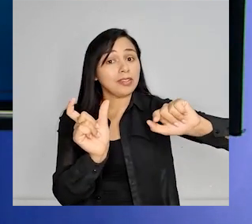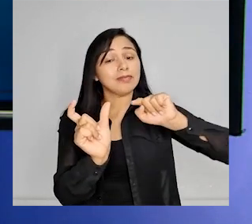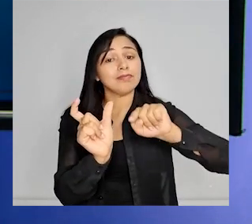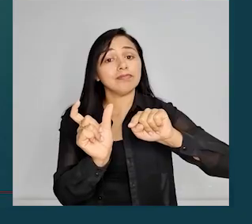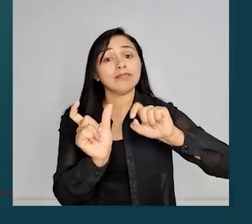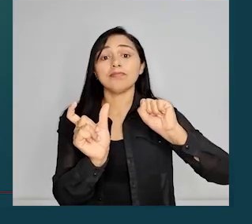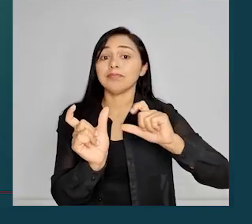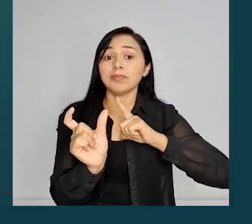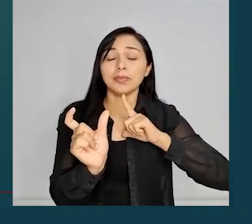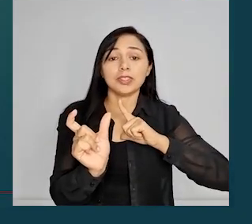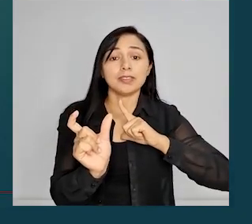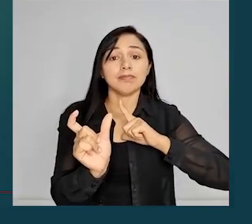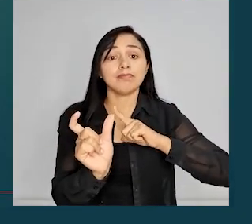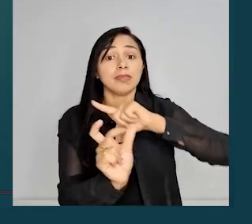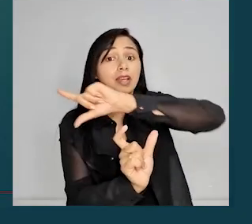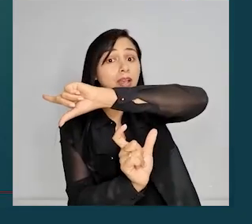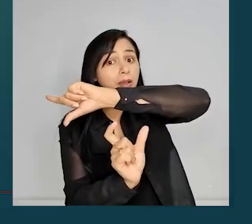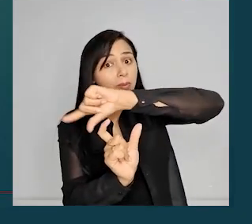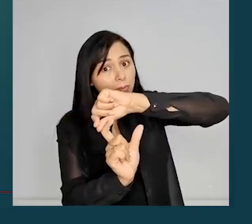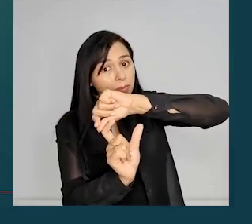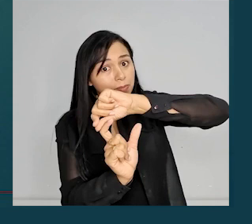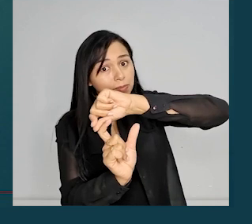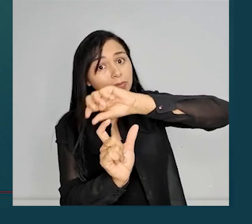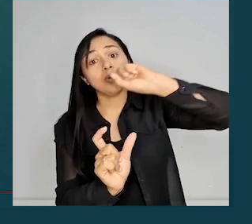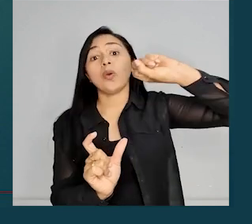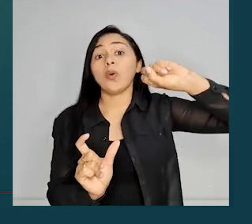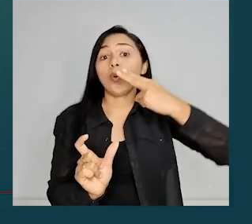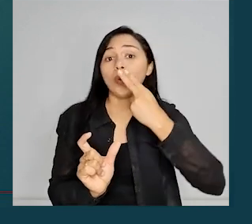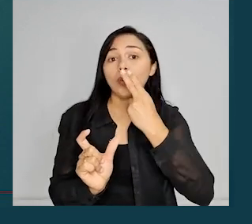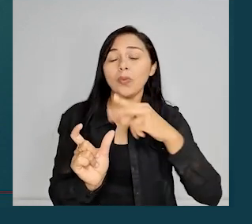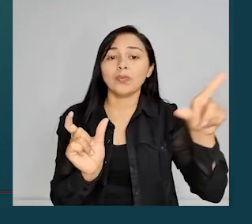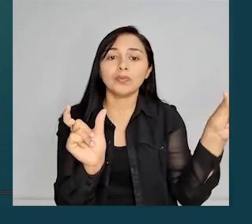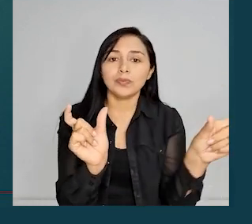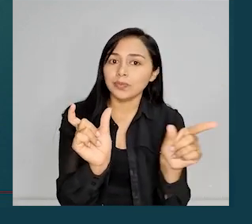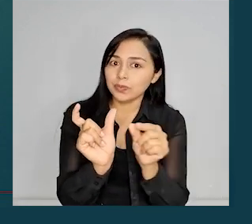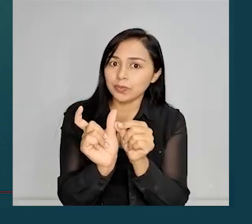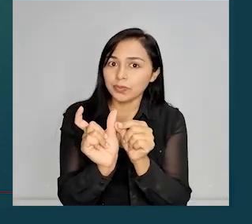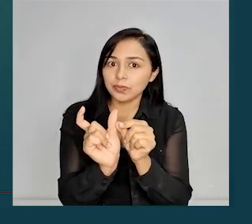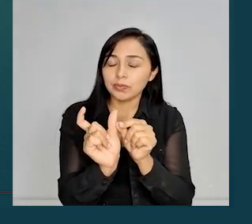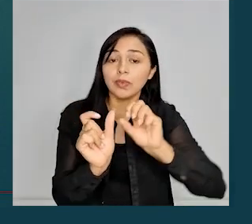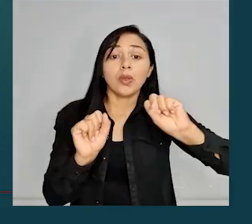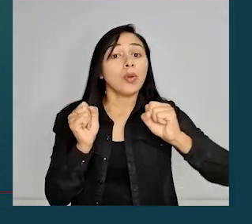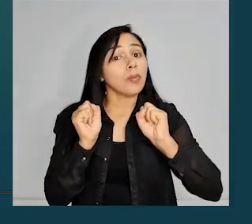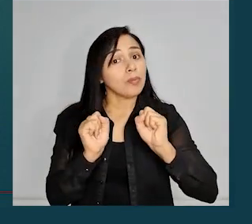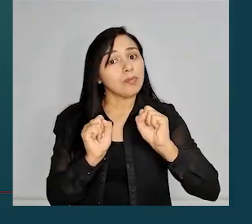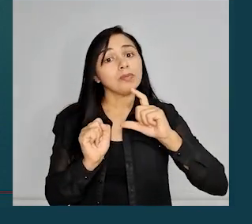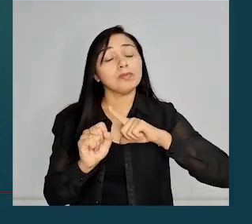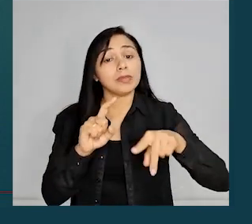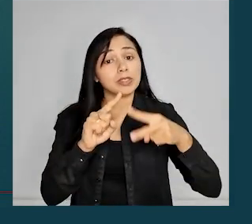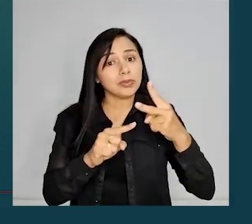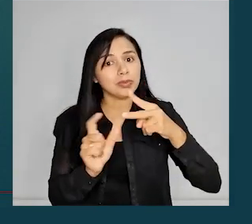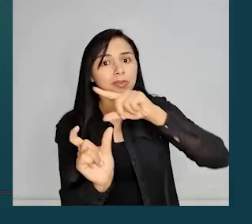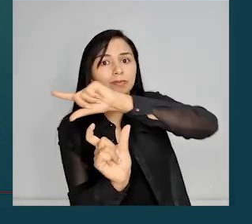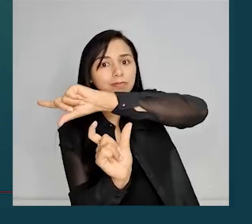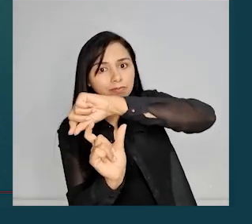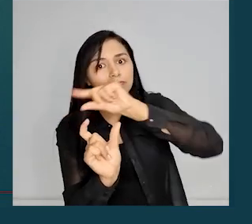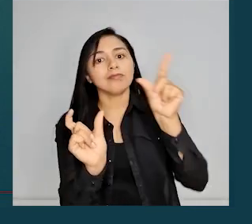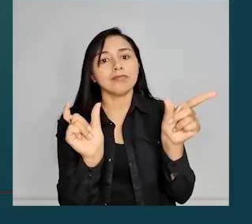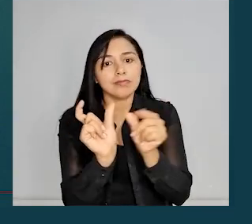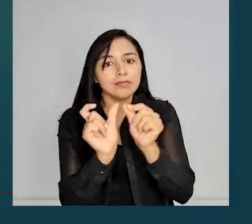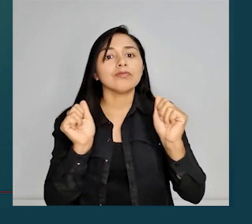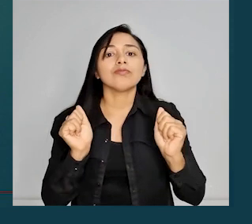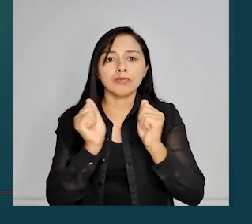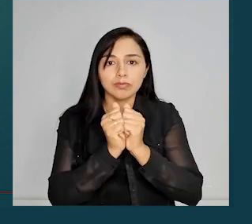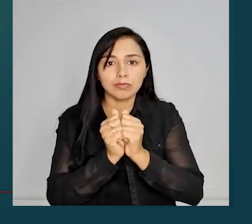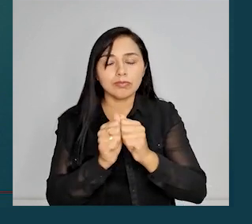são derivação prefixal, derivação sufixal, derivação prefixal e